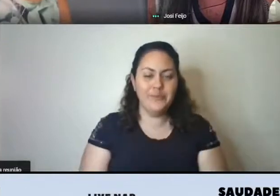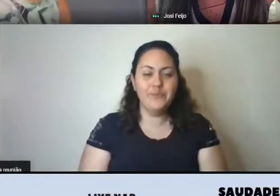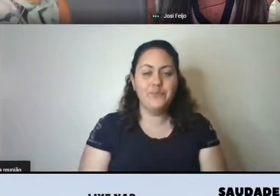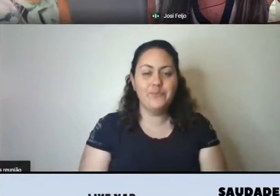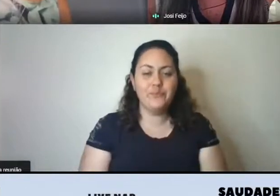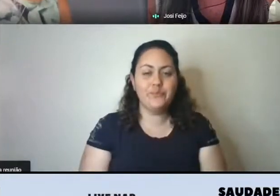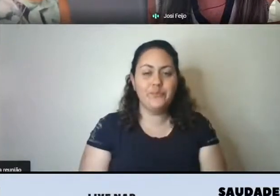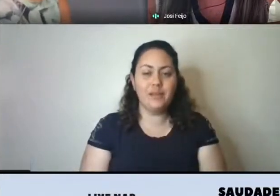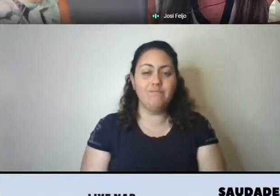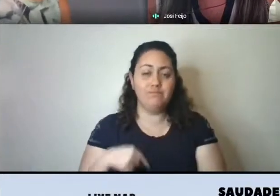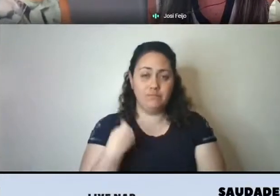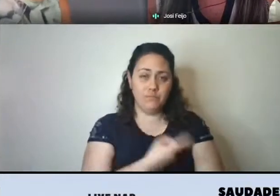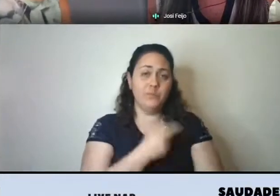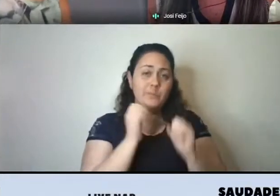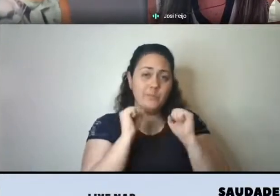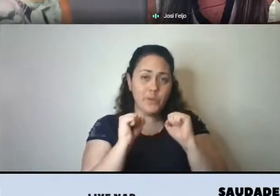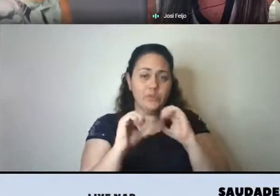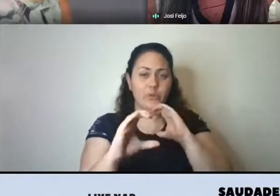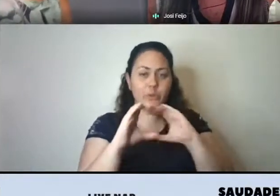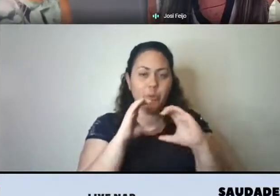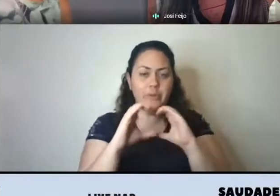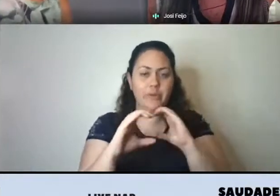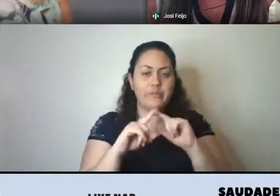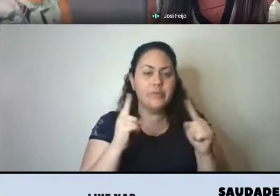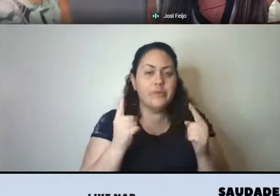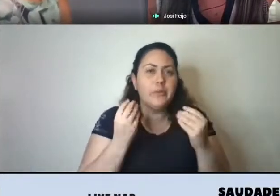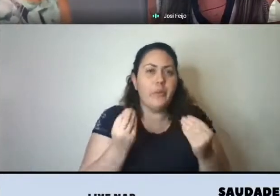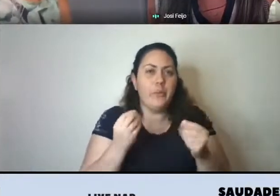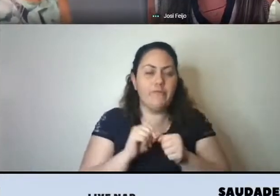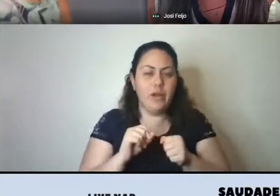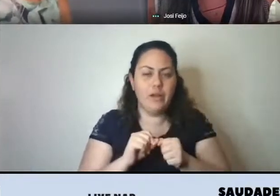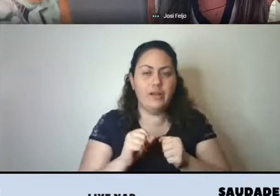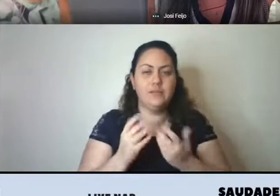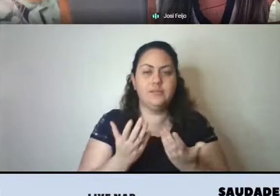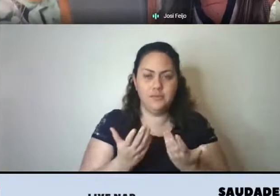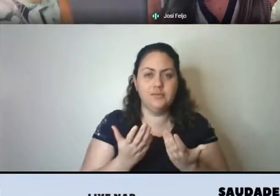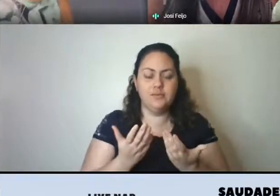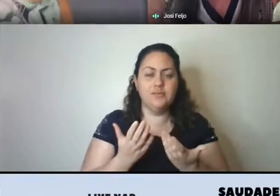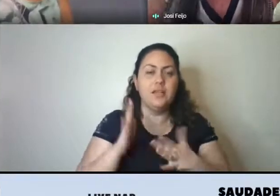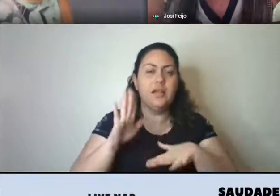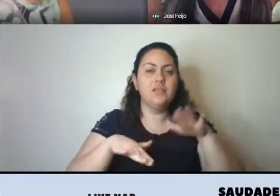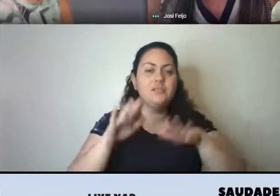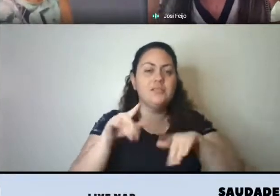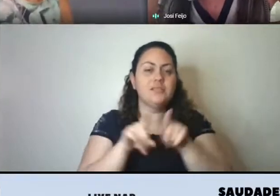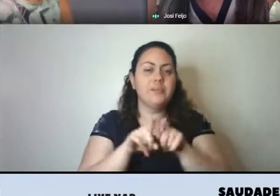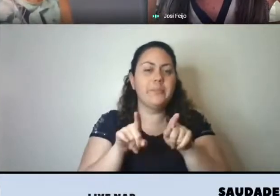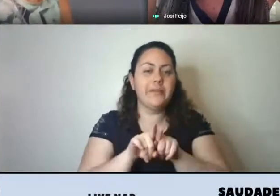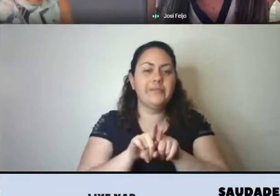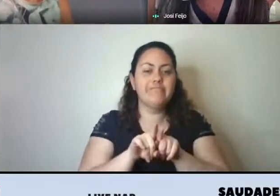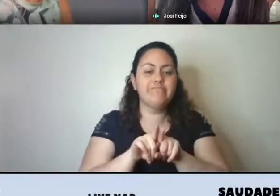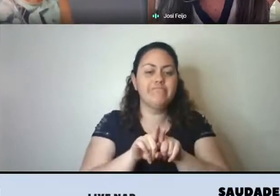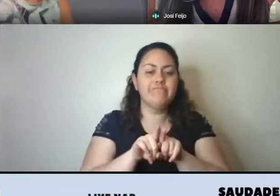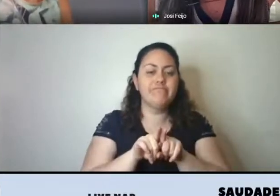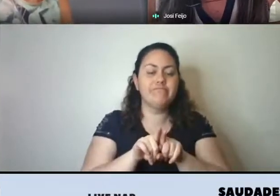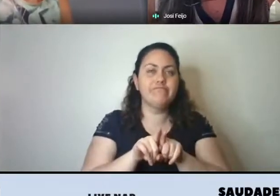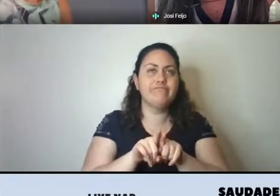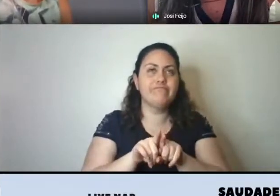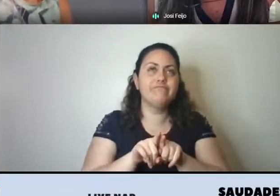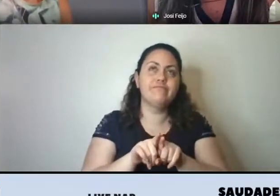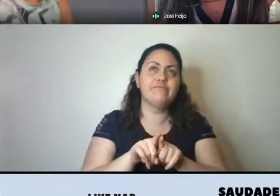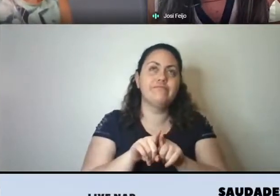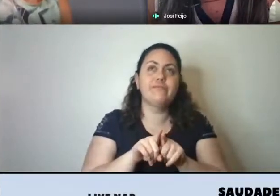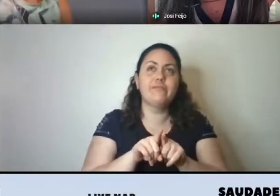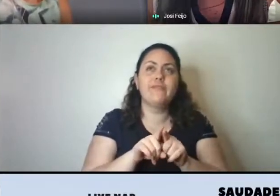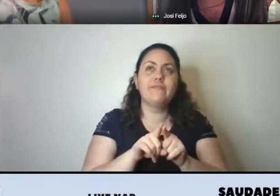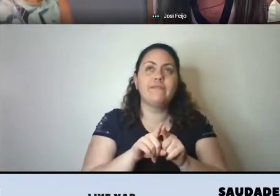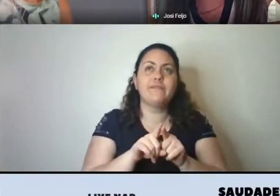e a gente pode comunicar, mas o como comunicar, e às vezes não, nem ambas